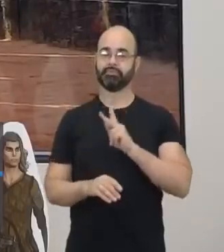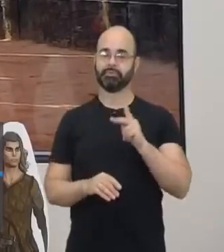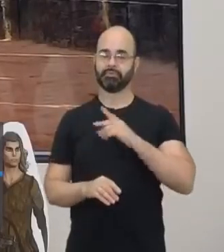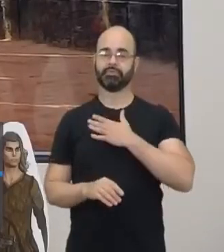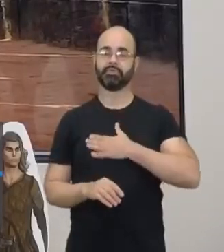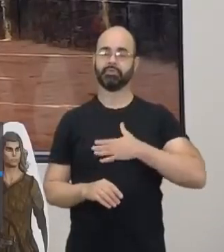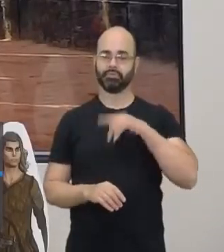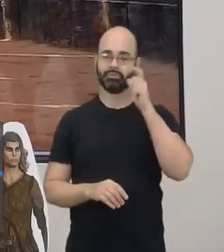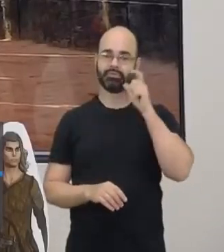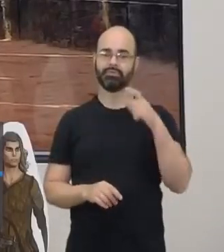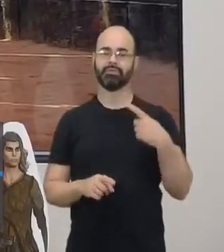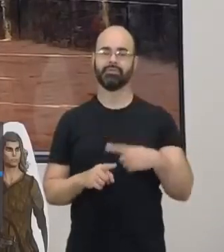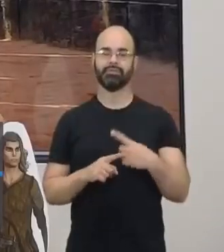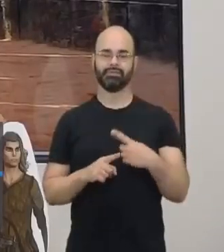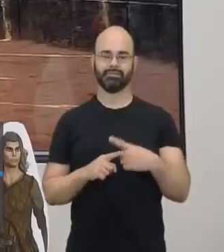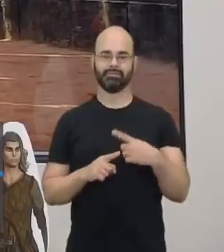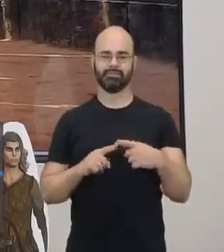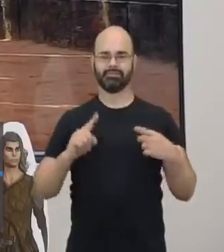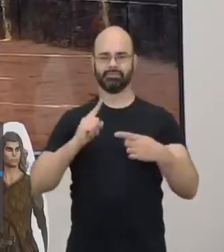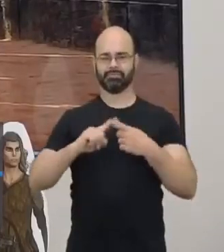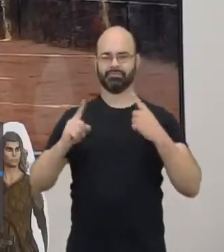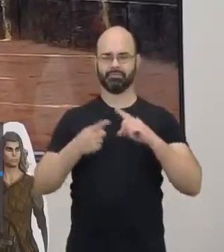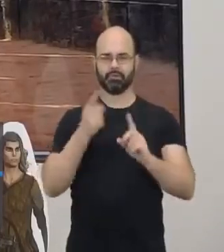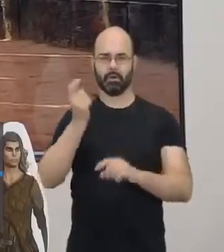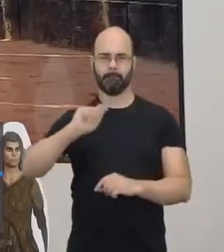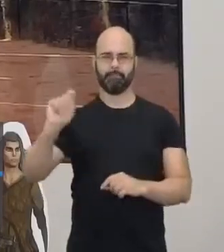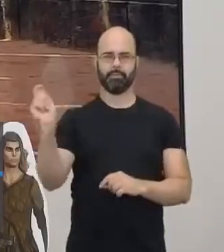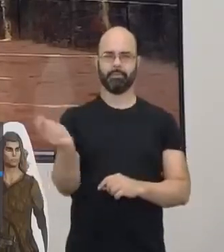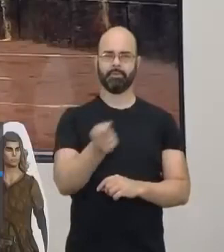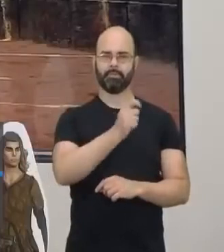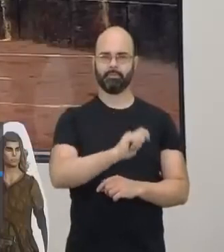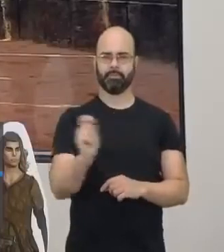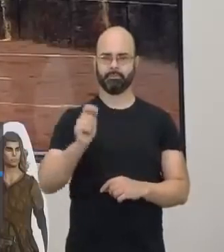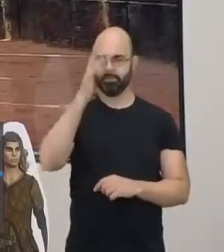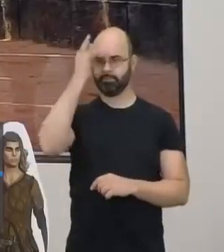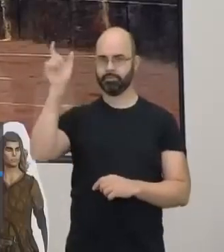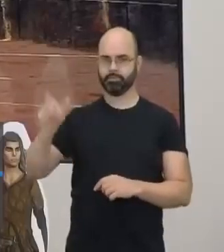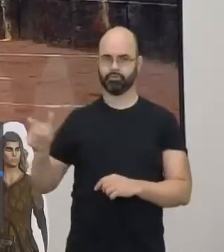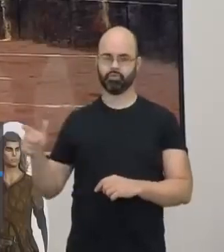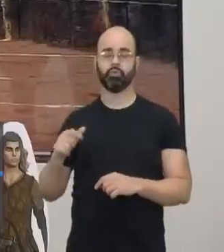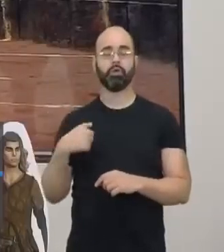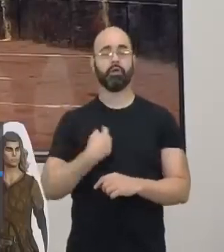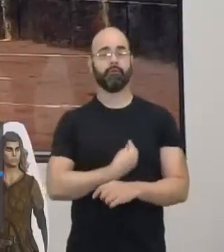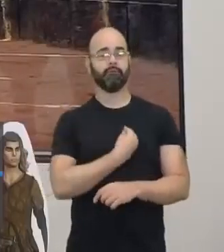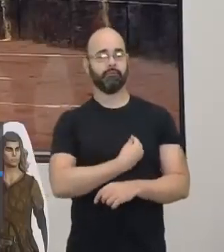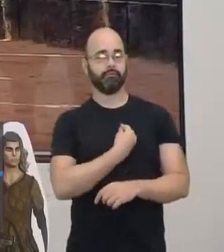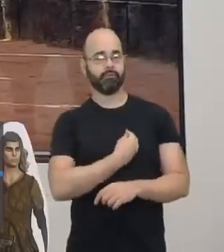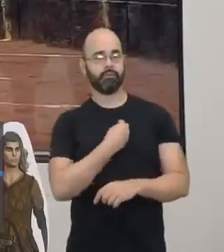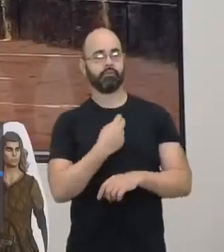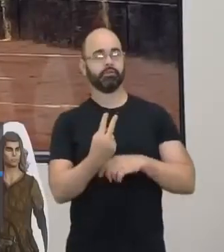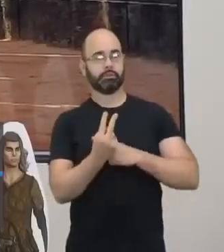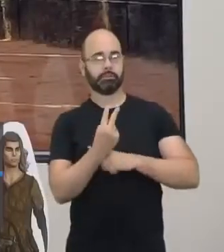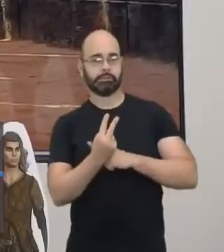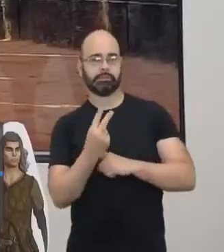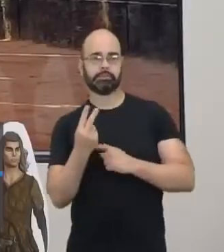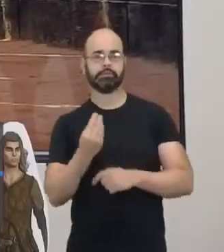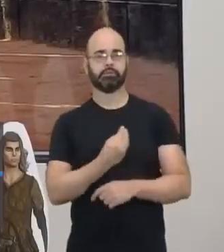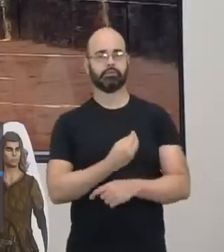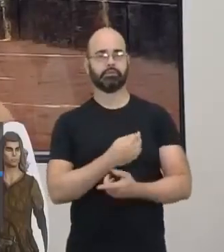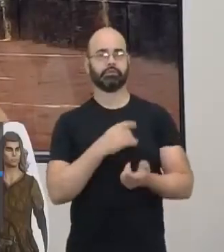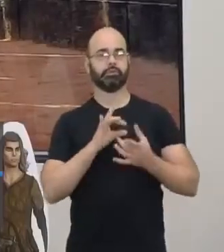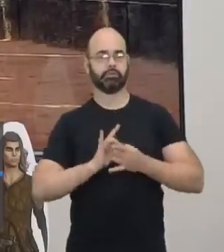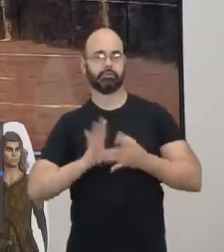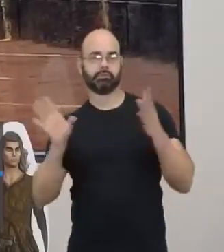Paulo, porque esses gladiadores, eles estão ali lutando pela sua vida, pela sua liberdade, mas a gente precisa lembrar também que